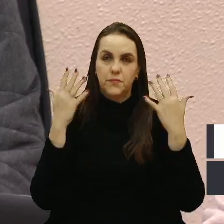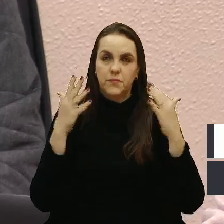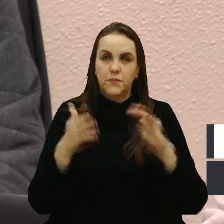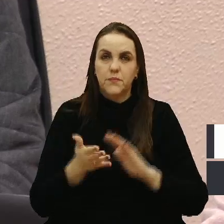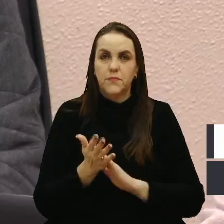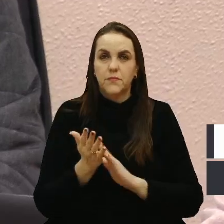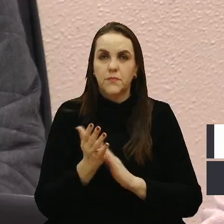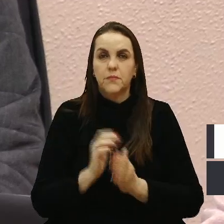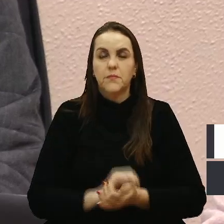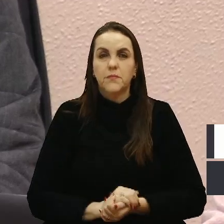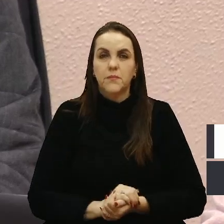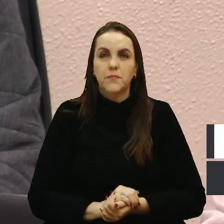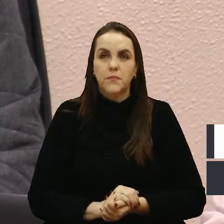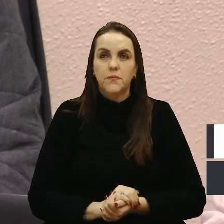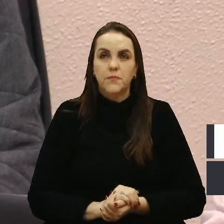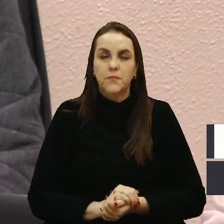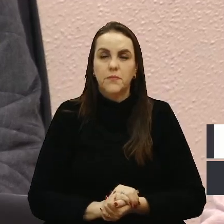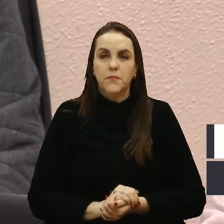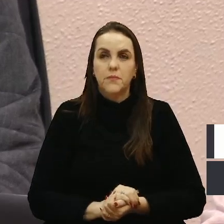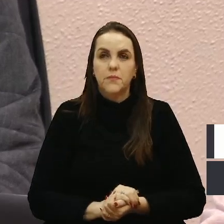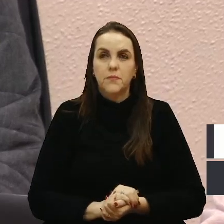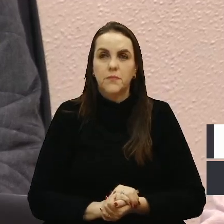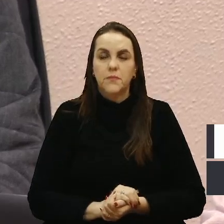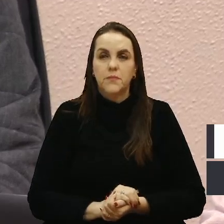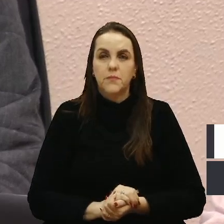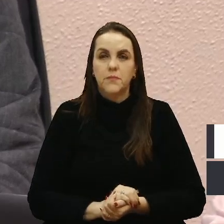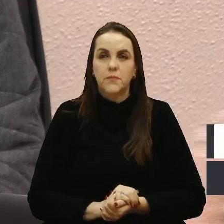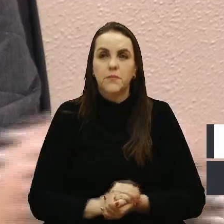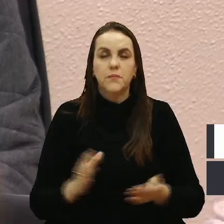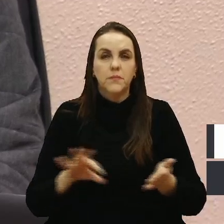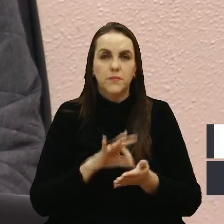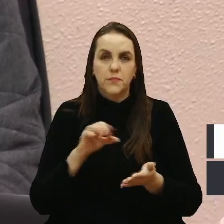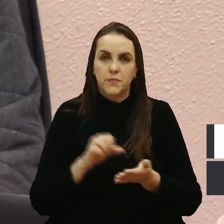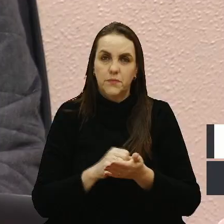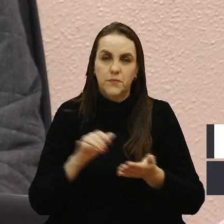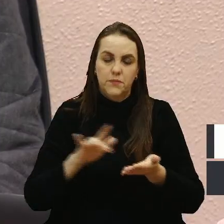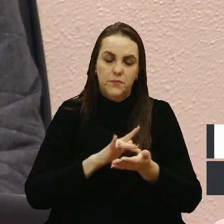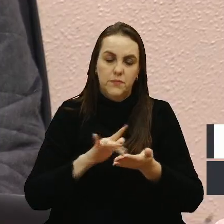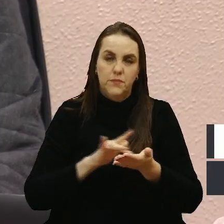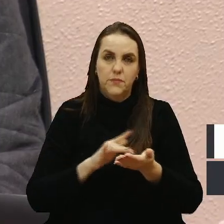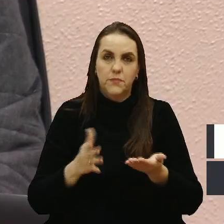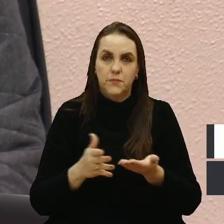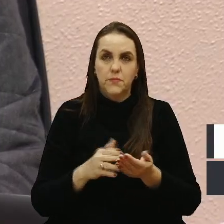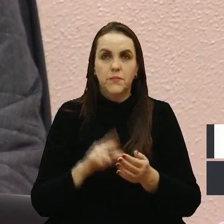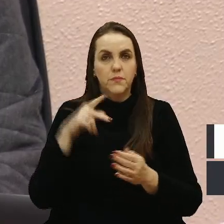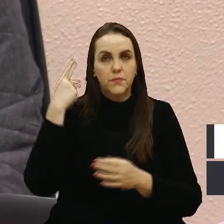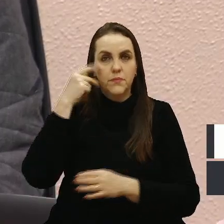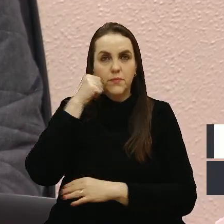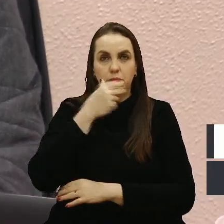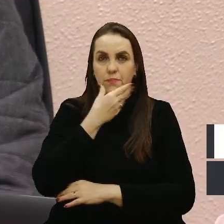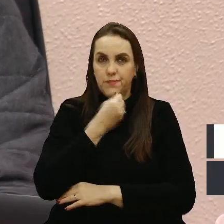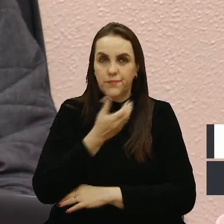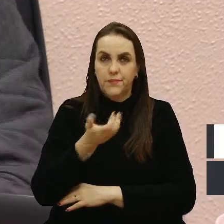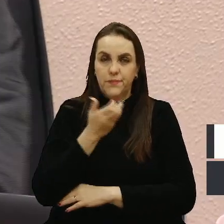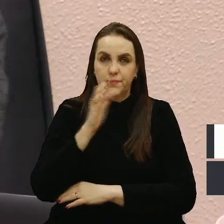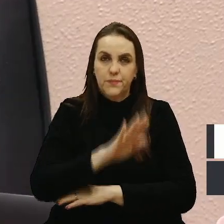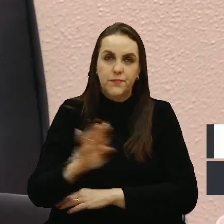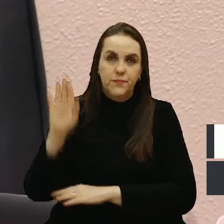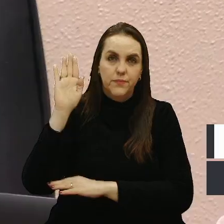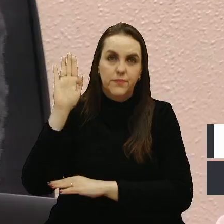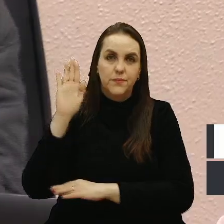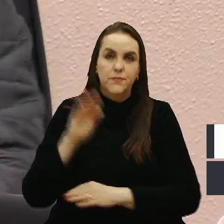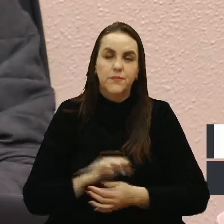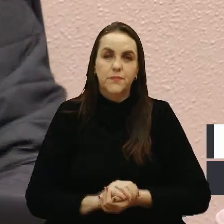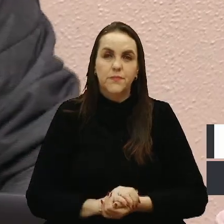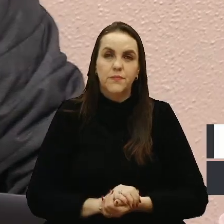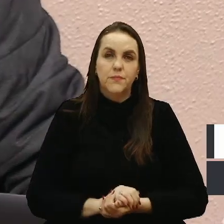pesar, de louvor ou de congratulações. Estão abertas as inscrições por meio do dispositivo eletrônico para os vereadores e vereadoras que desejarem fazer